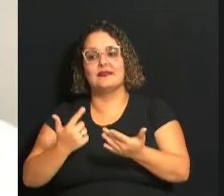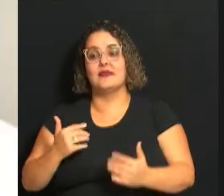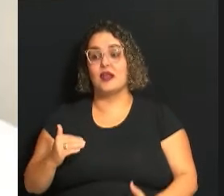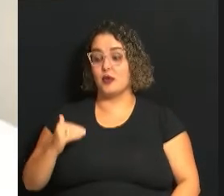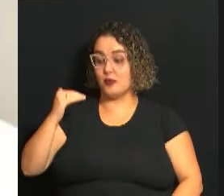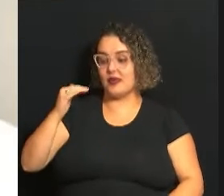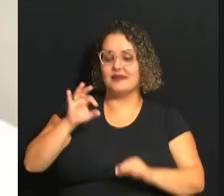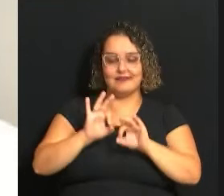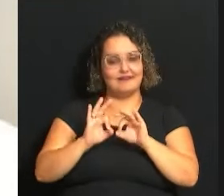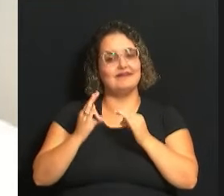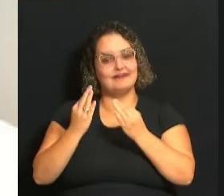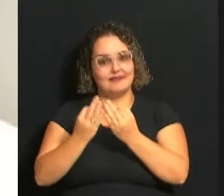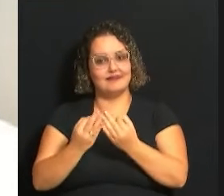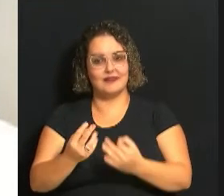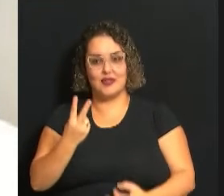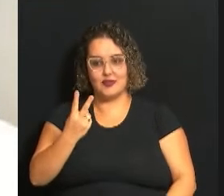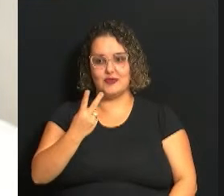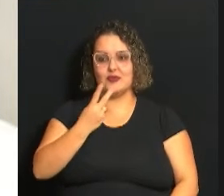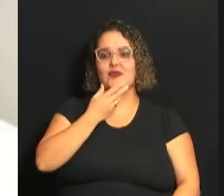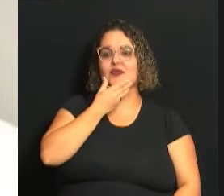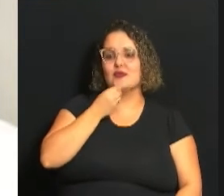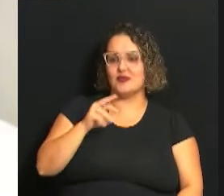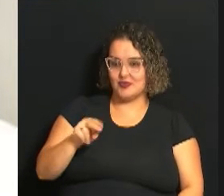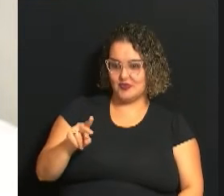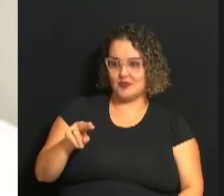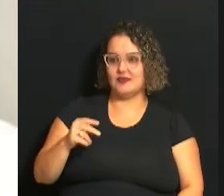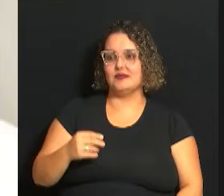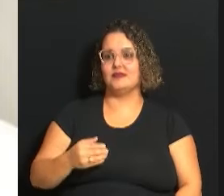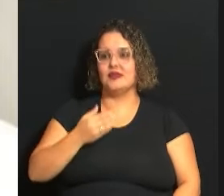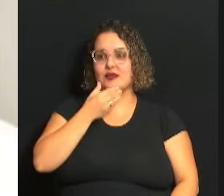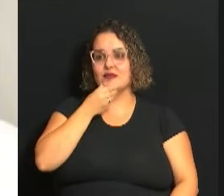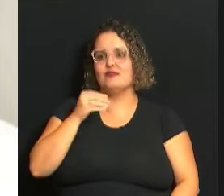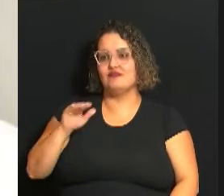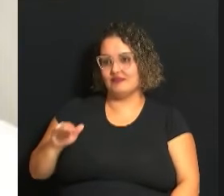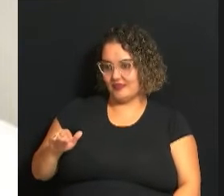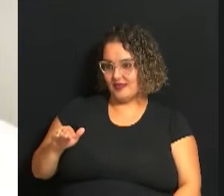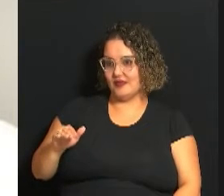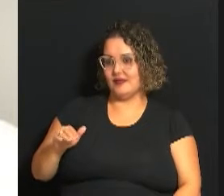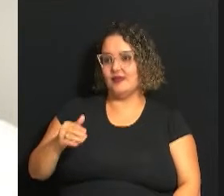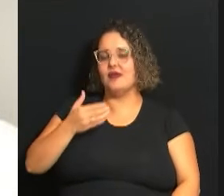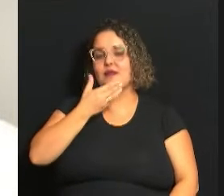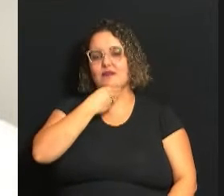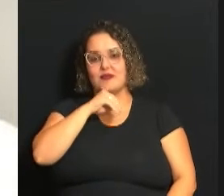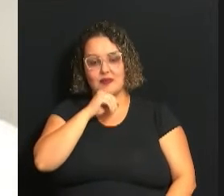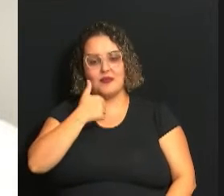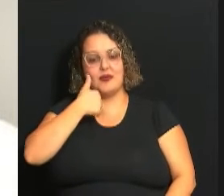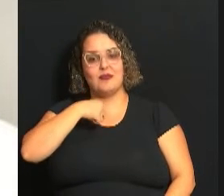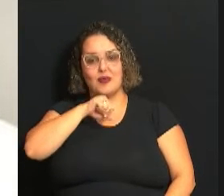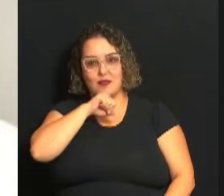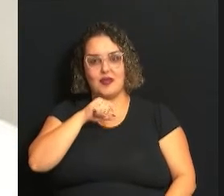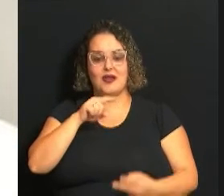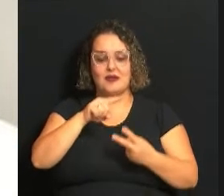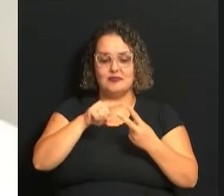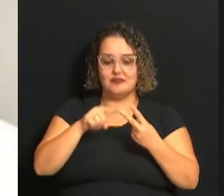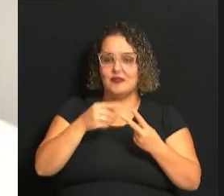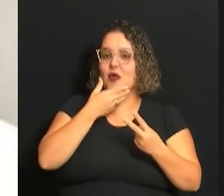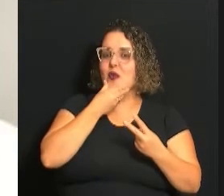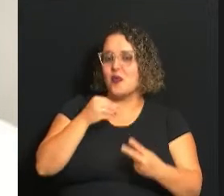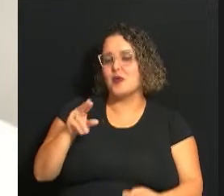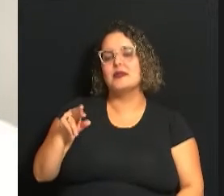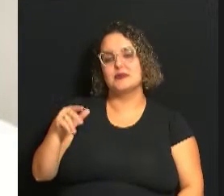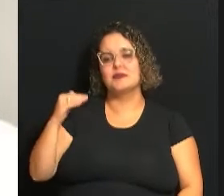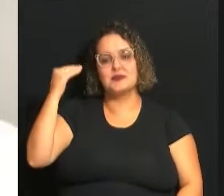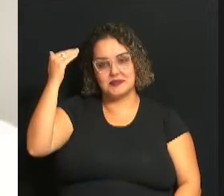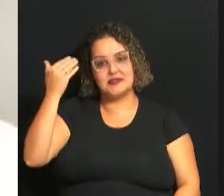com mais 2 irmãos. Sou caçula de 2 irmãos homens, né, com minha mãe e meu pai. E, enfim, sempre tive essa